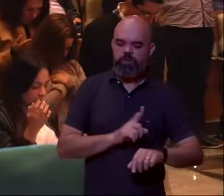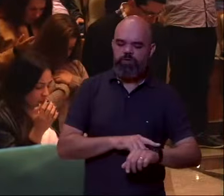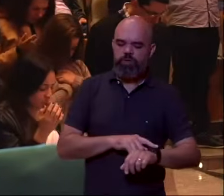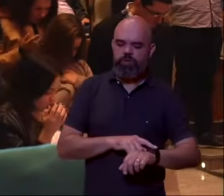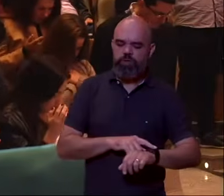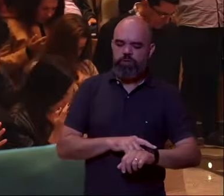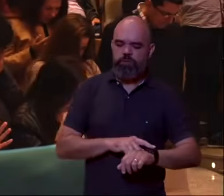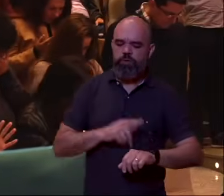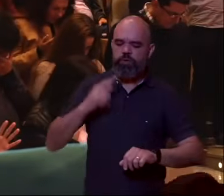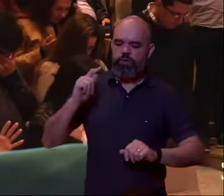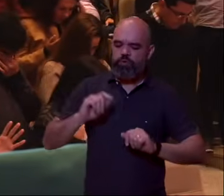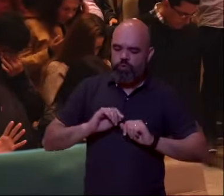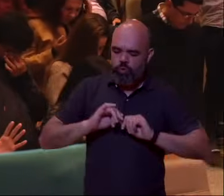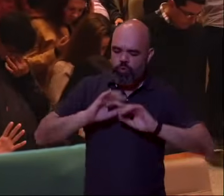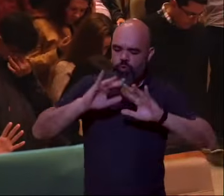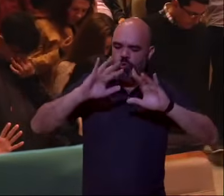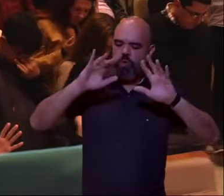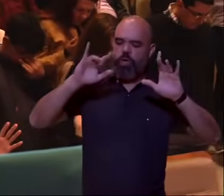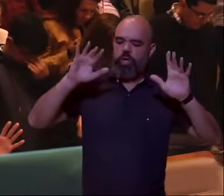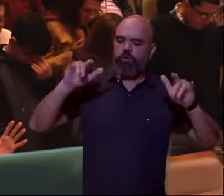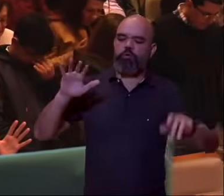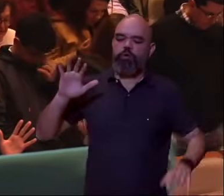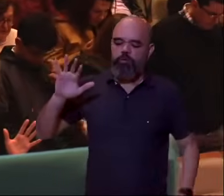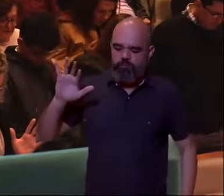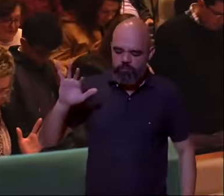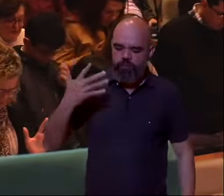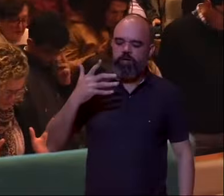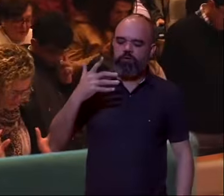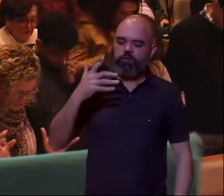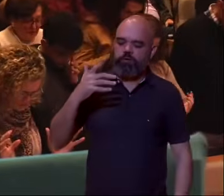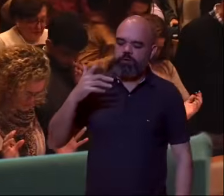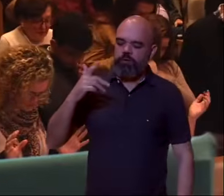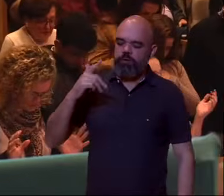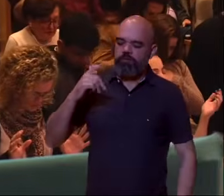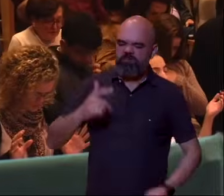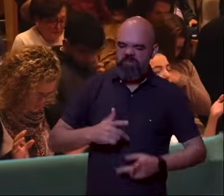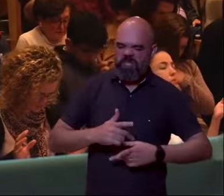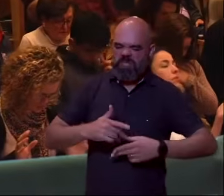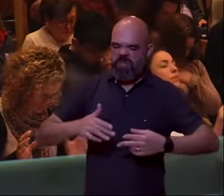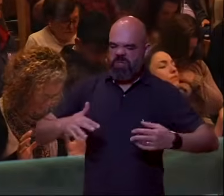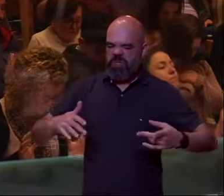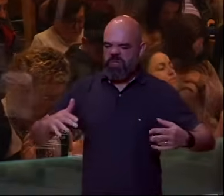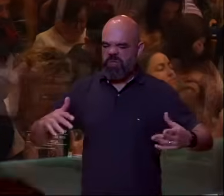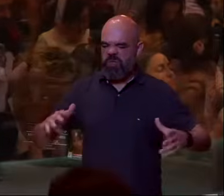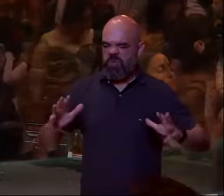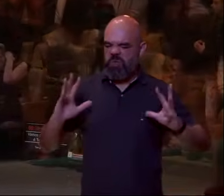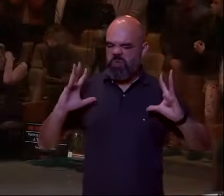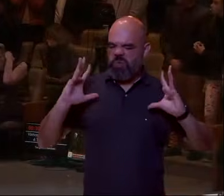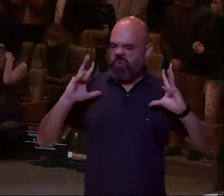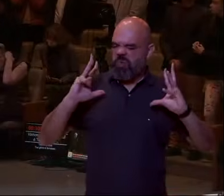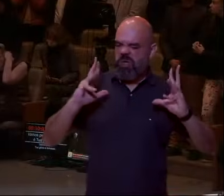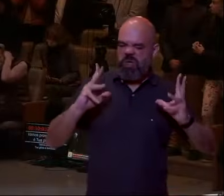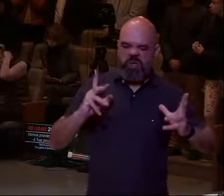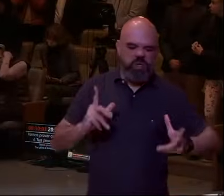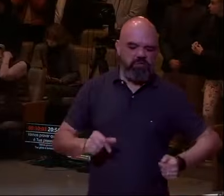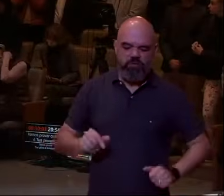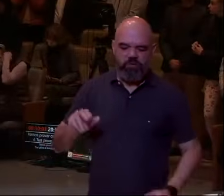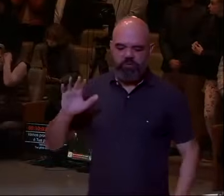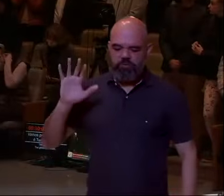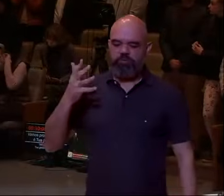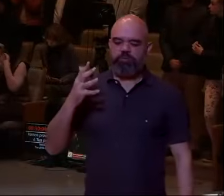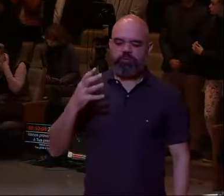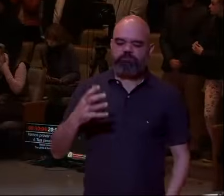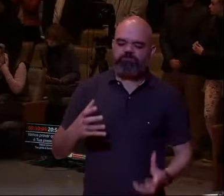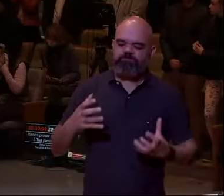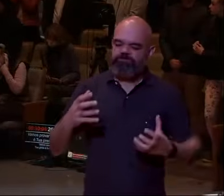glorioso, em que os seus sinais vão acontecer, em que as coisas extraordinárias do Senhor vão estar acontecendo. E eu quero